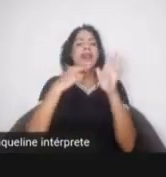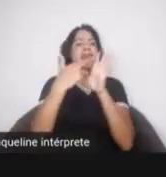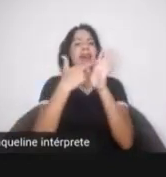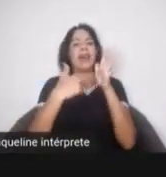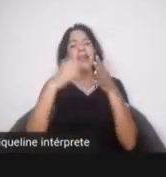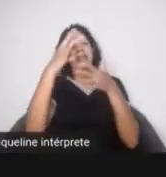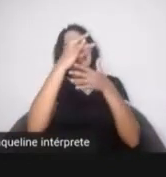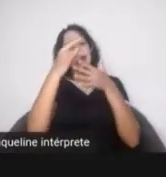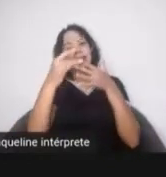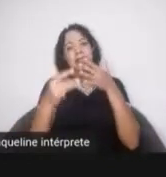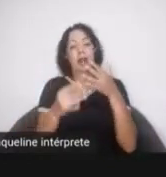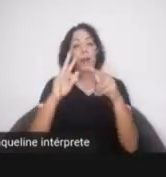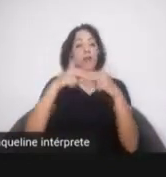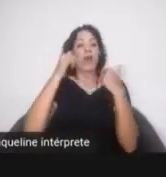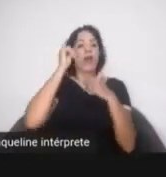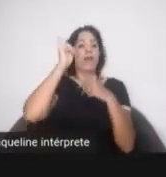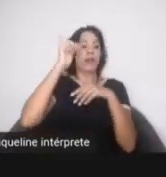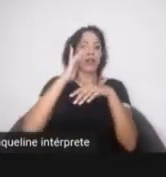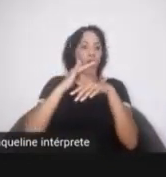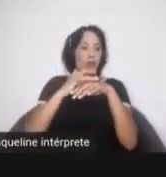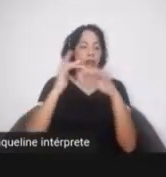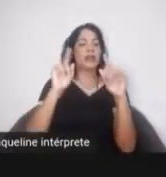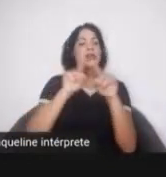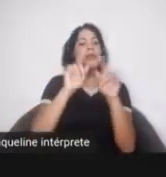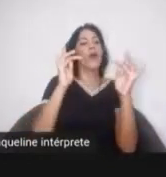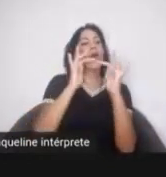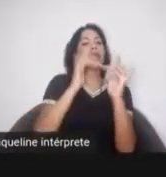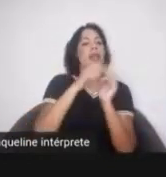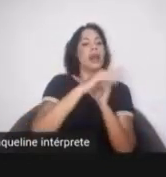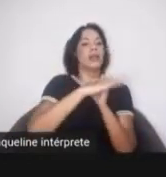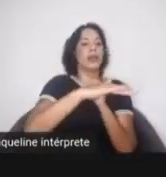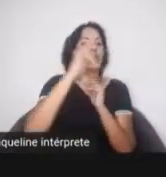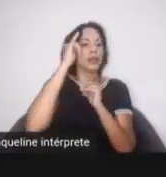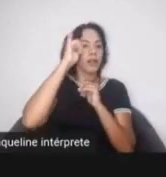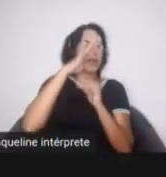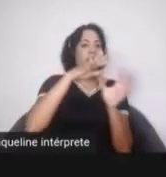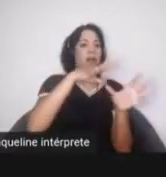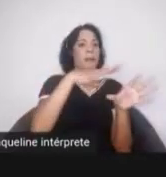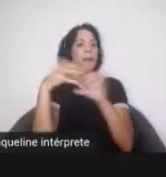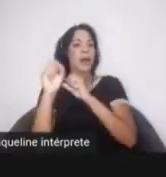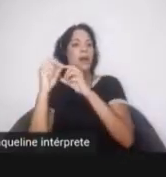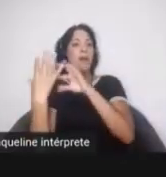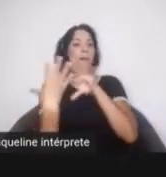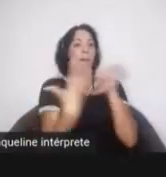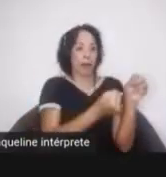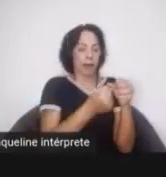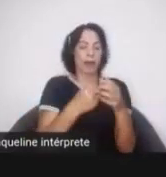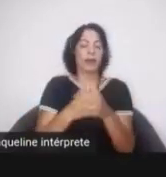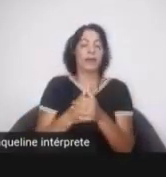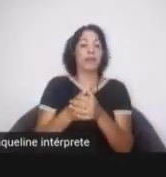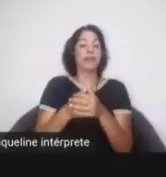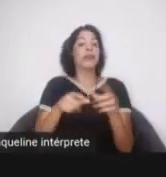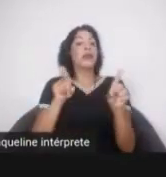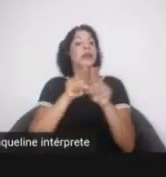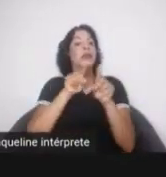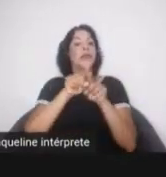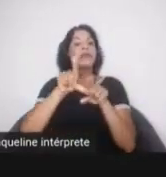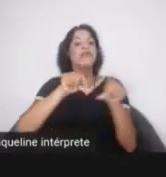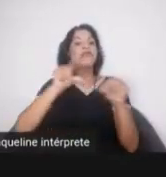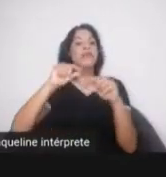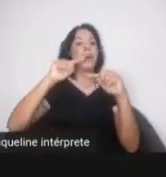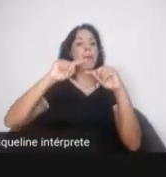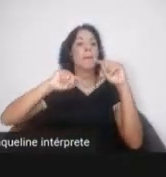brinquedos e jogos que possam ser lavados em solução com Germe-Kill. Às vezes, assim, aquele ursinho